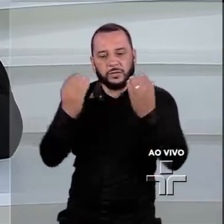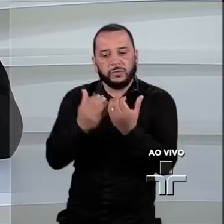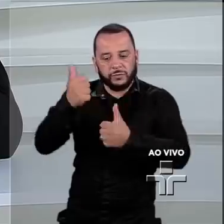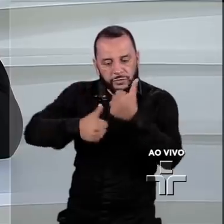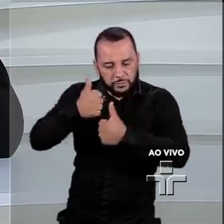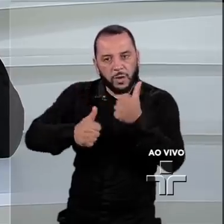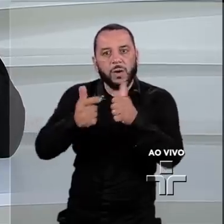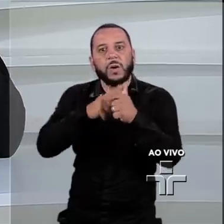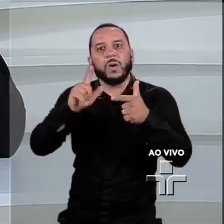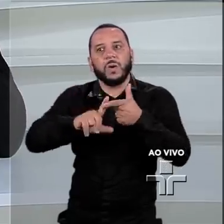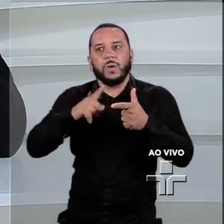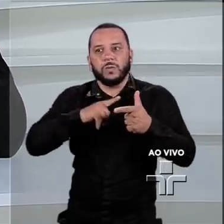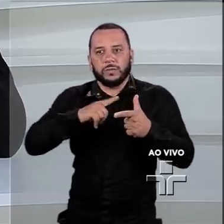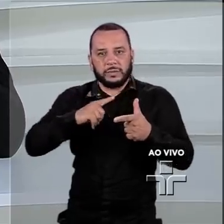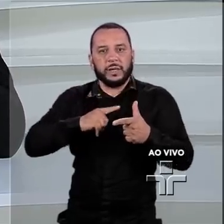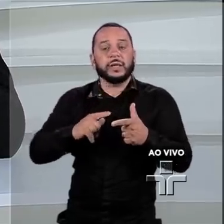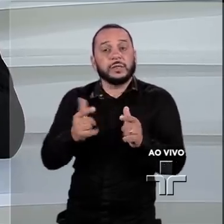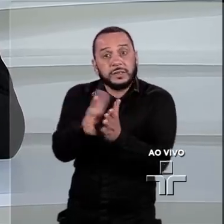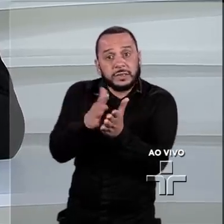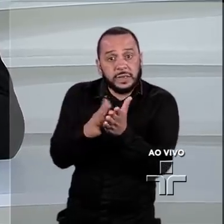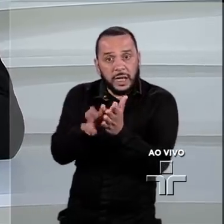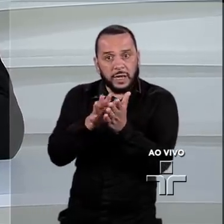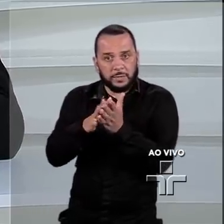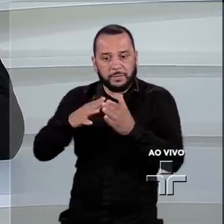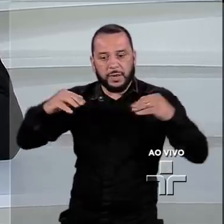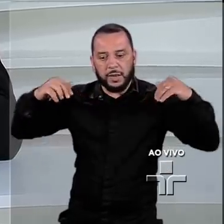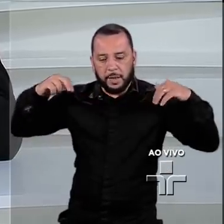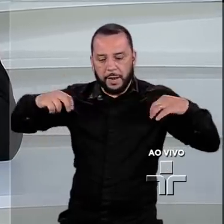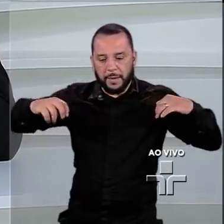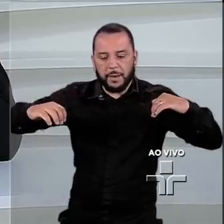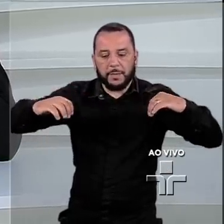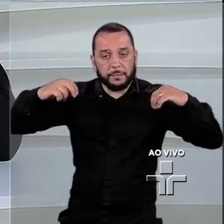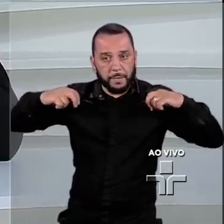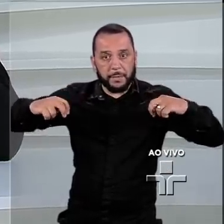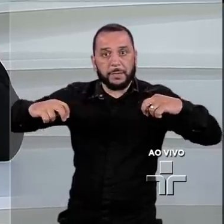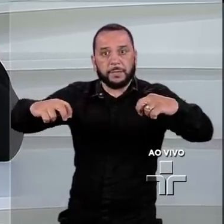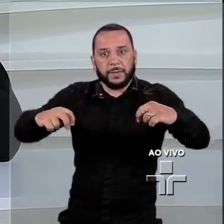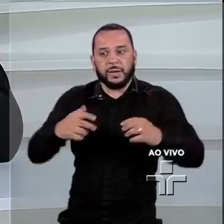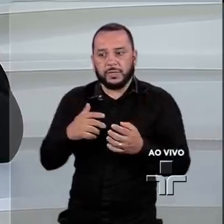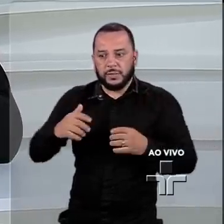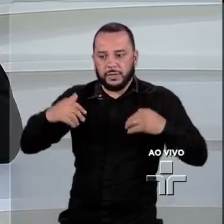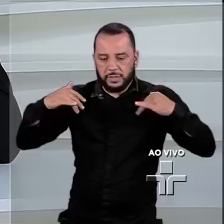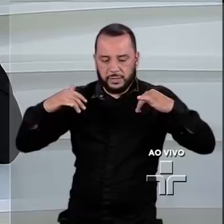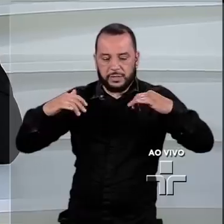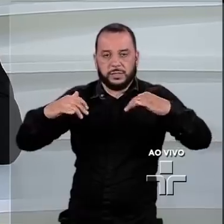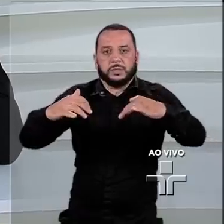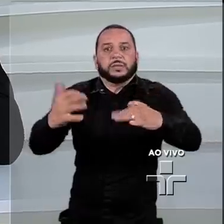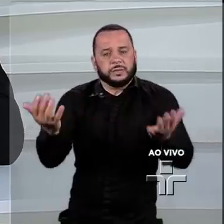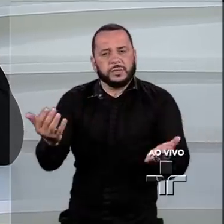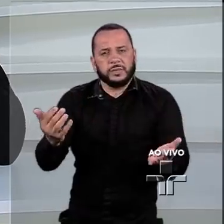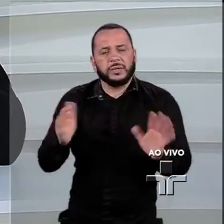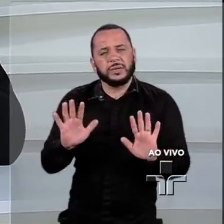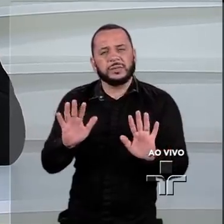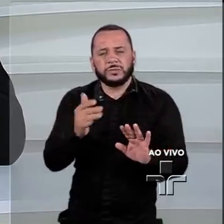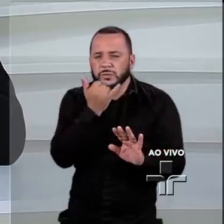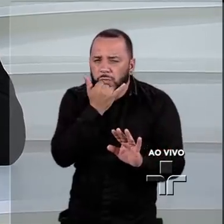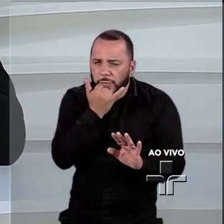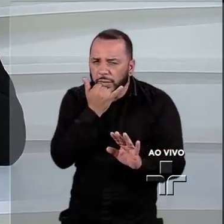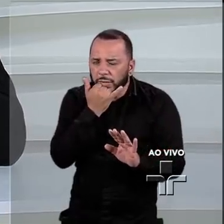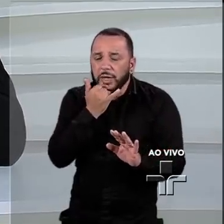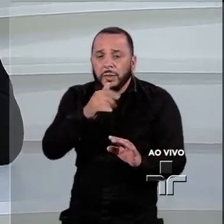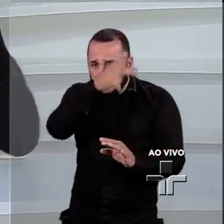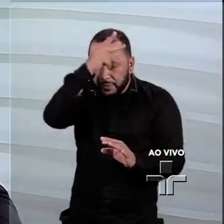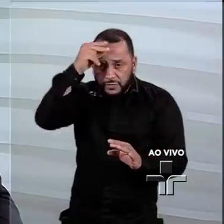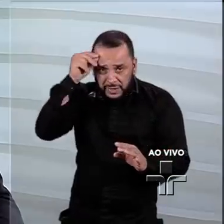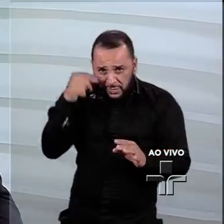Anhembi, essas concessões. A prefeitura faz projetos aí deficientes ou o Poder Judiciário que não está deixando a prefeitura